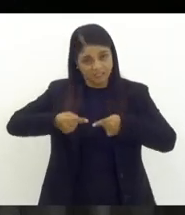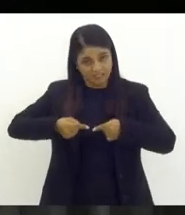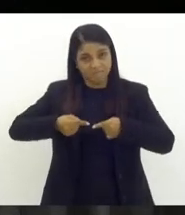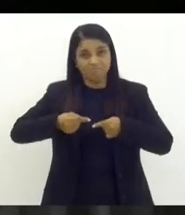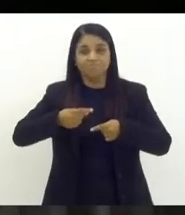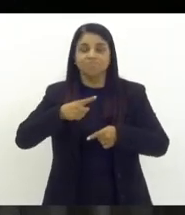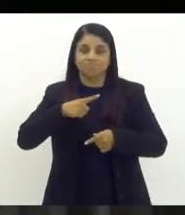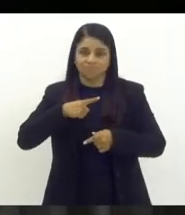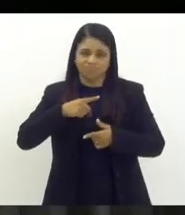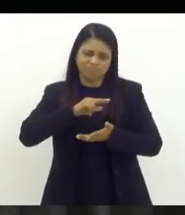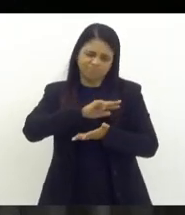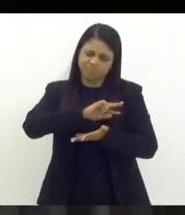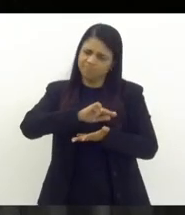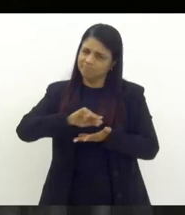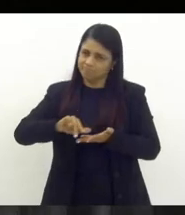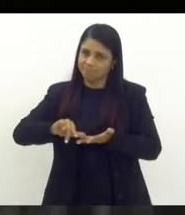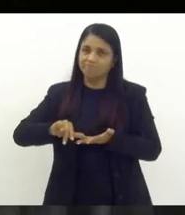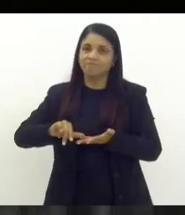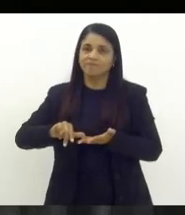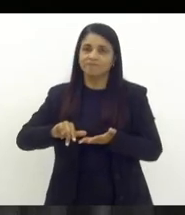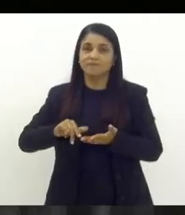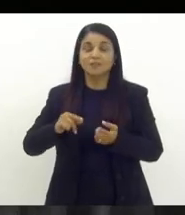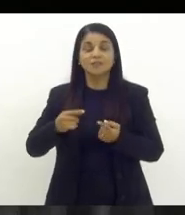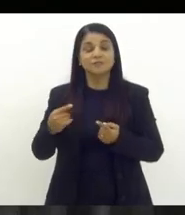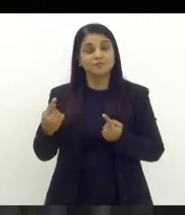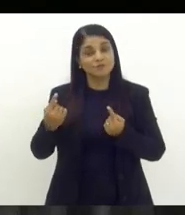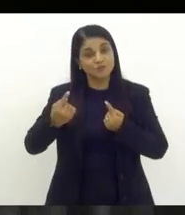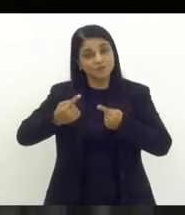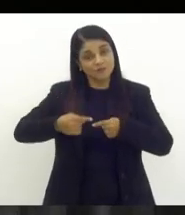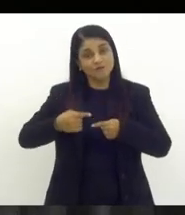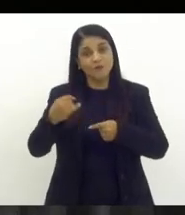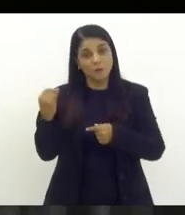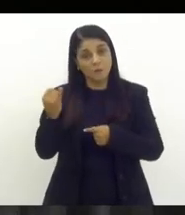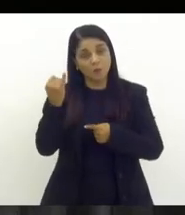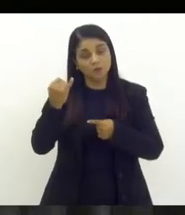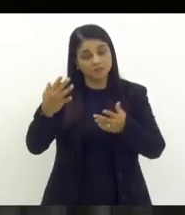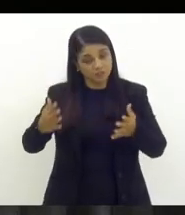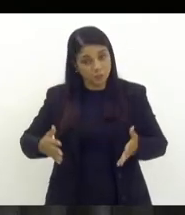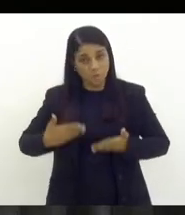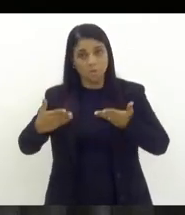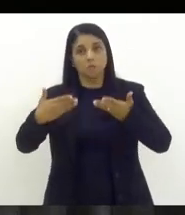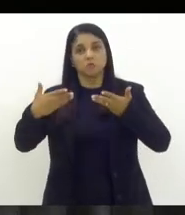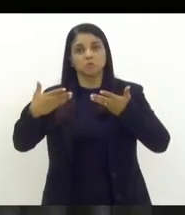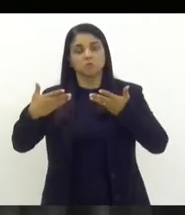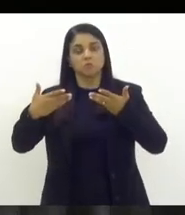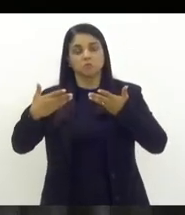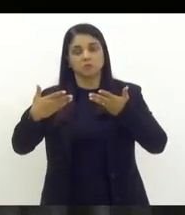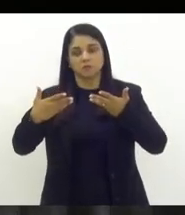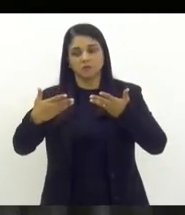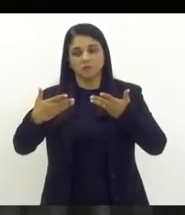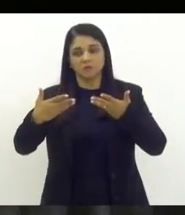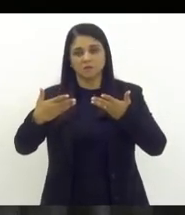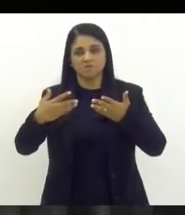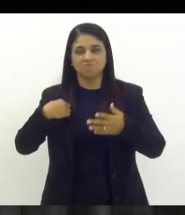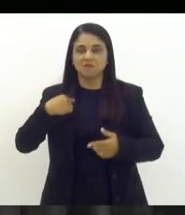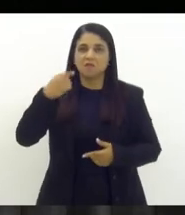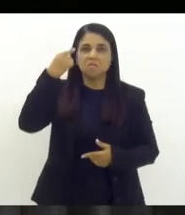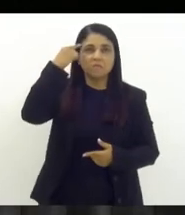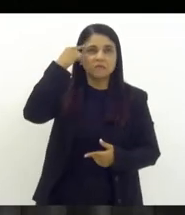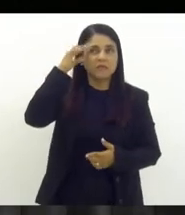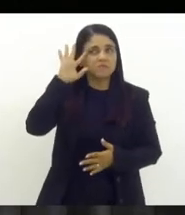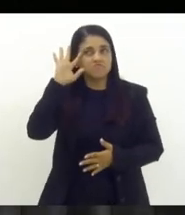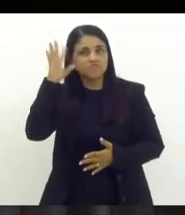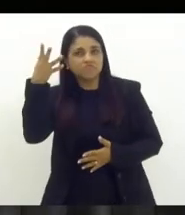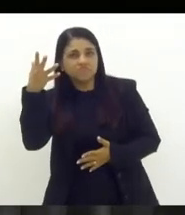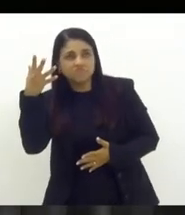desafios mas os desafios são importantes né porque são eles que nos impulsionam e nos fazem pensar em soluções